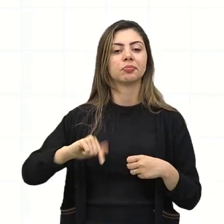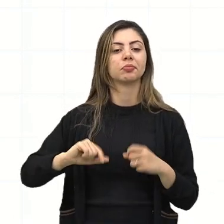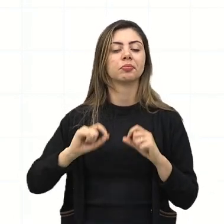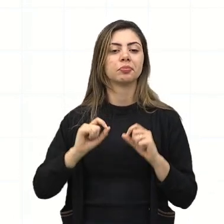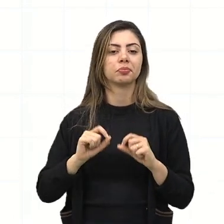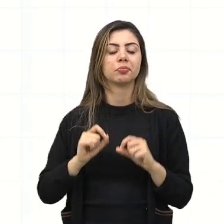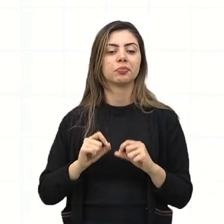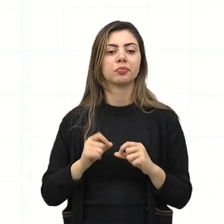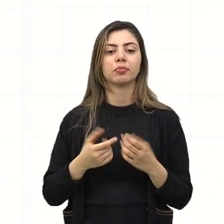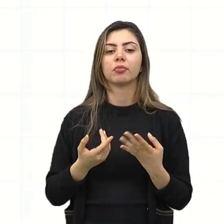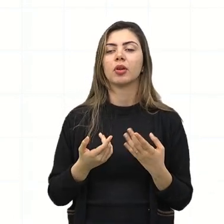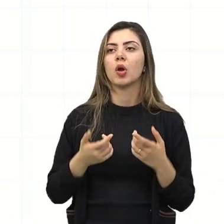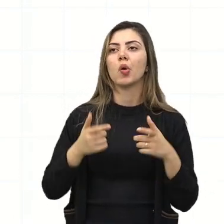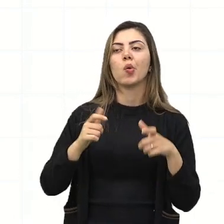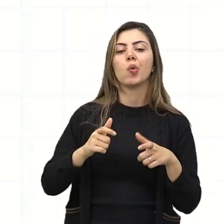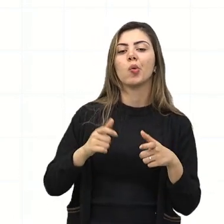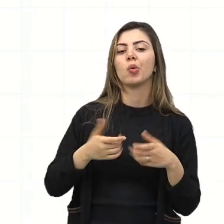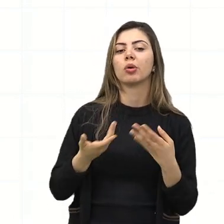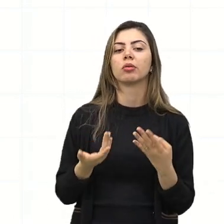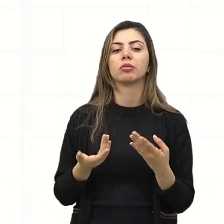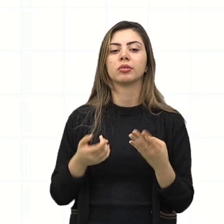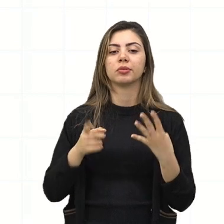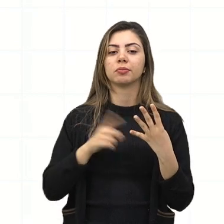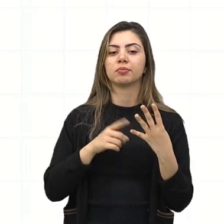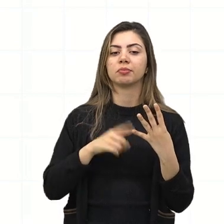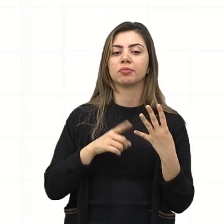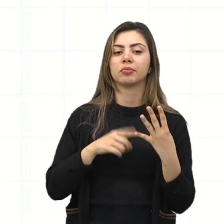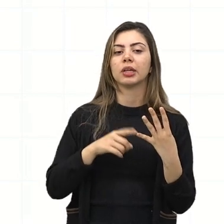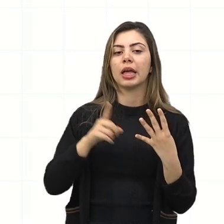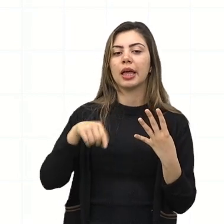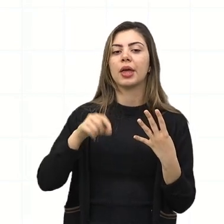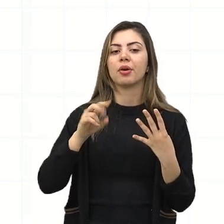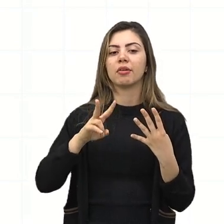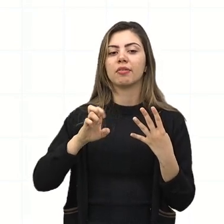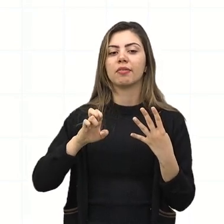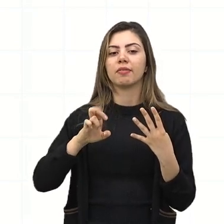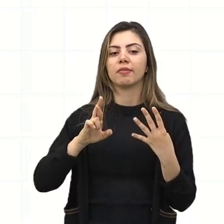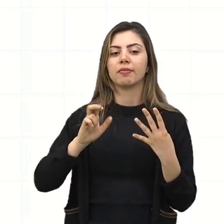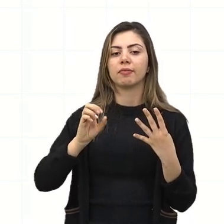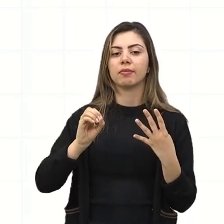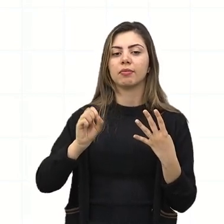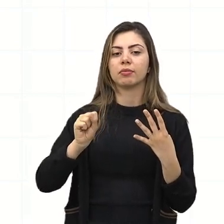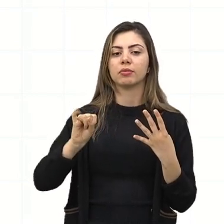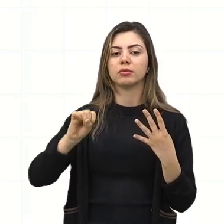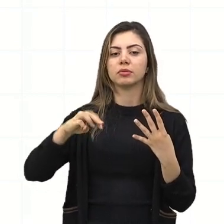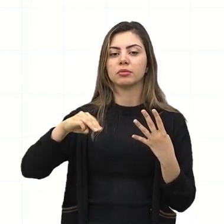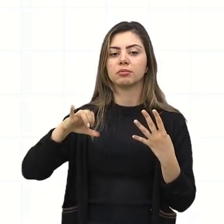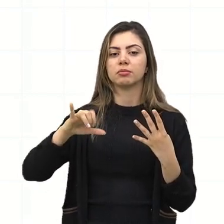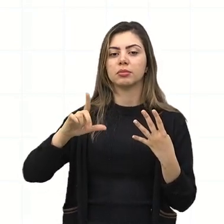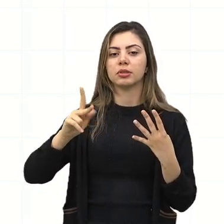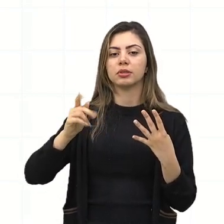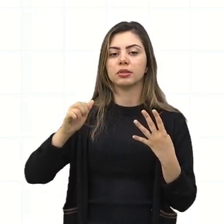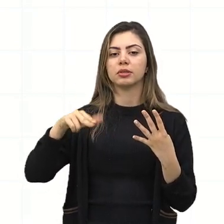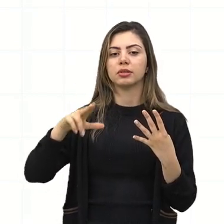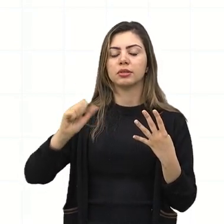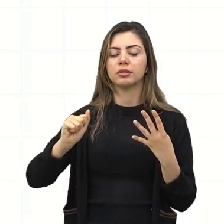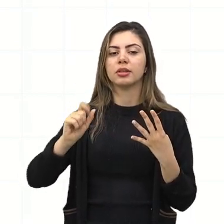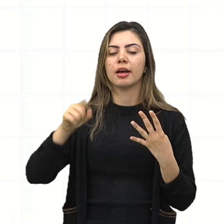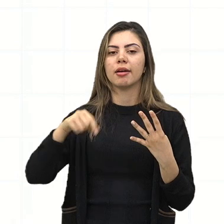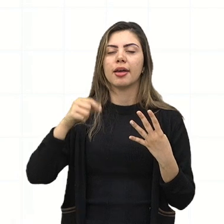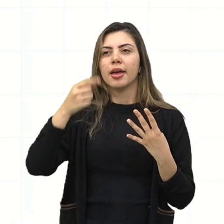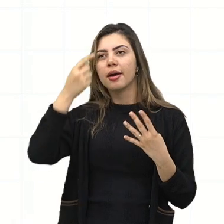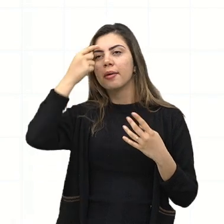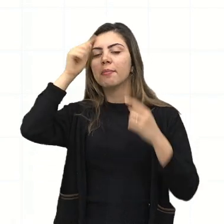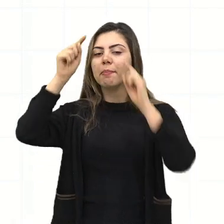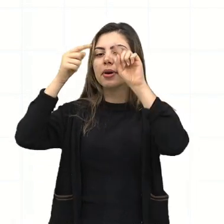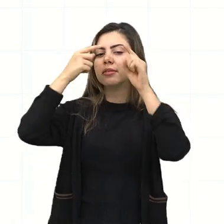que momento, a verossimilhança, né, o mundo imaginário da história faz